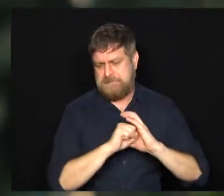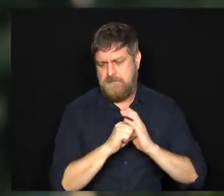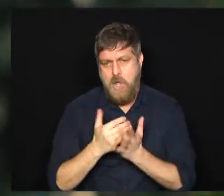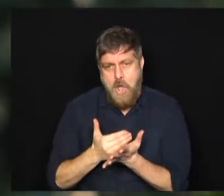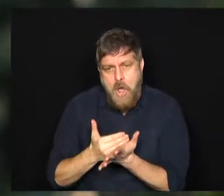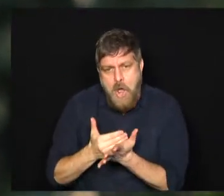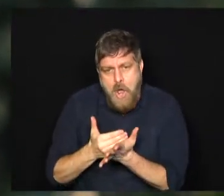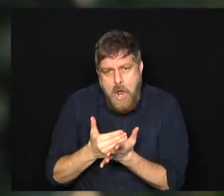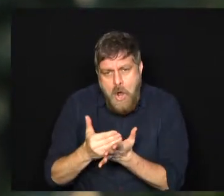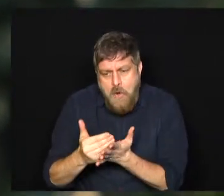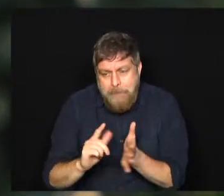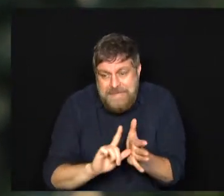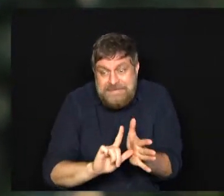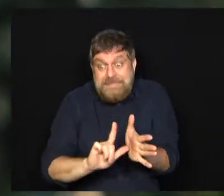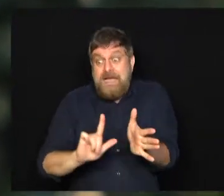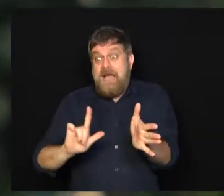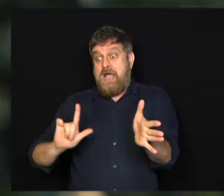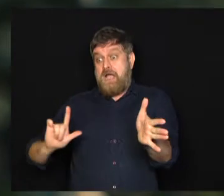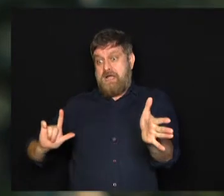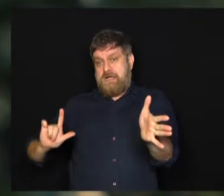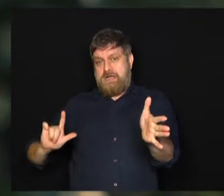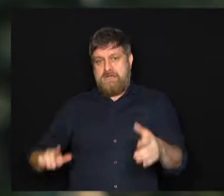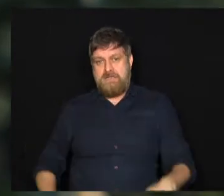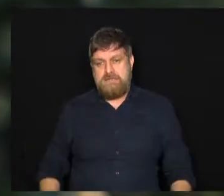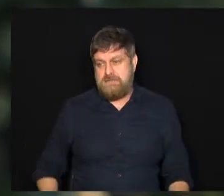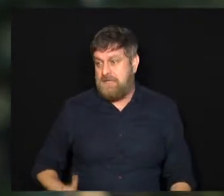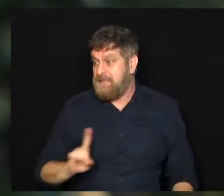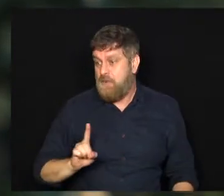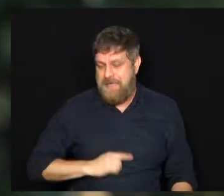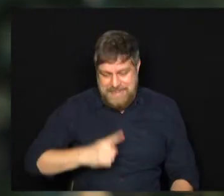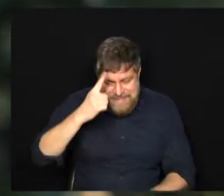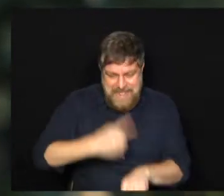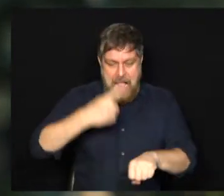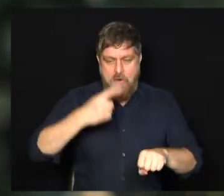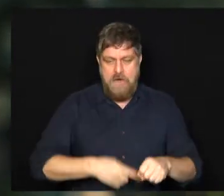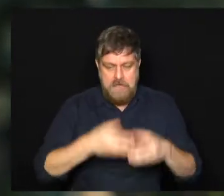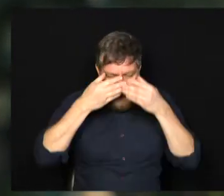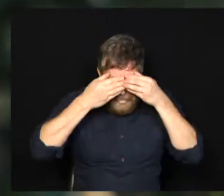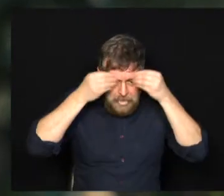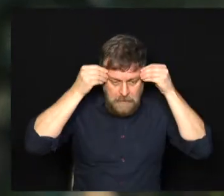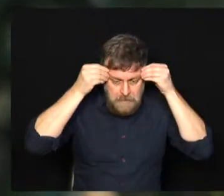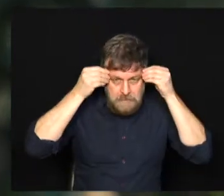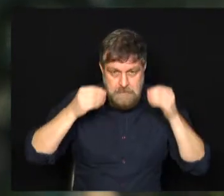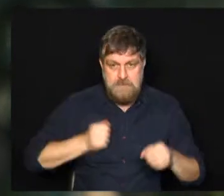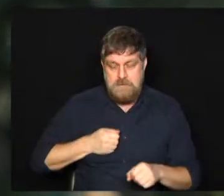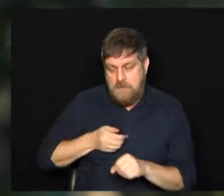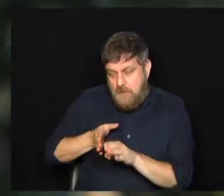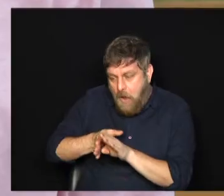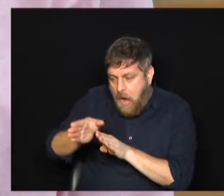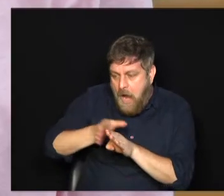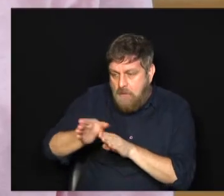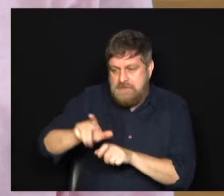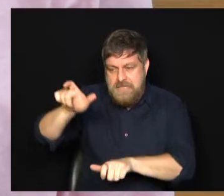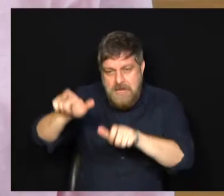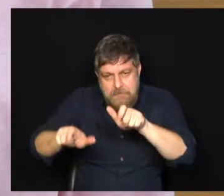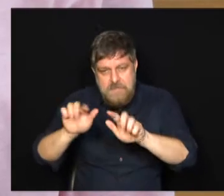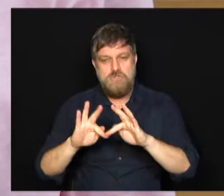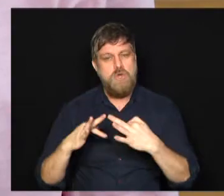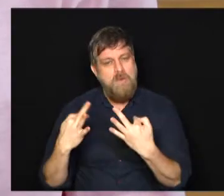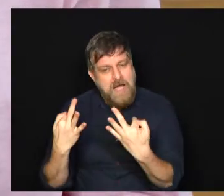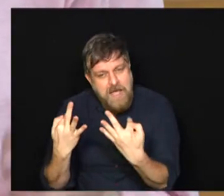começa muito tempo antes de se instalar a demência. Então, o que eu sempre falo para os pacientes e para os